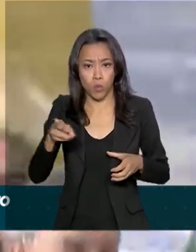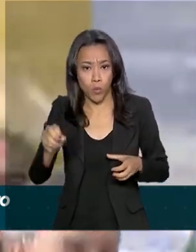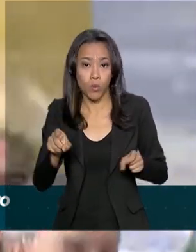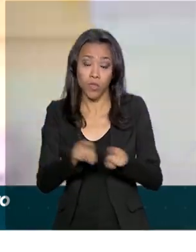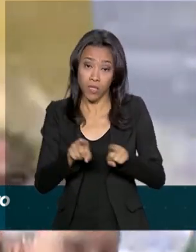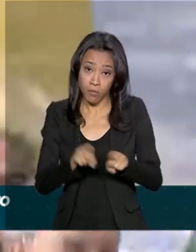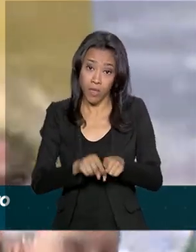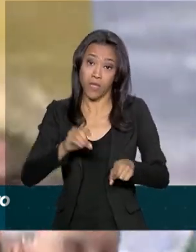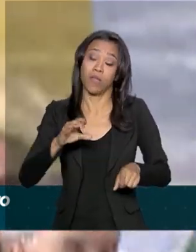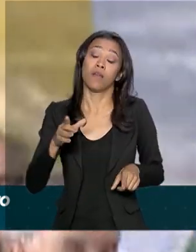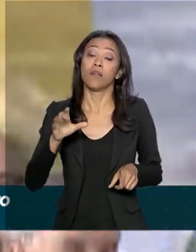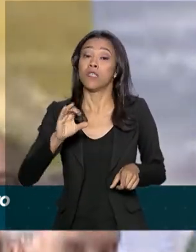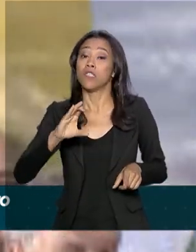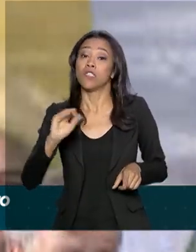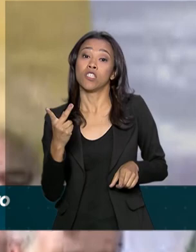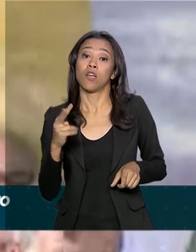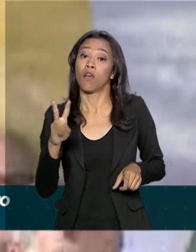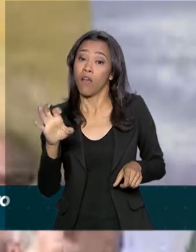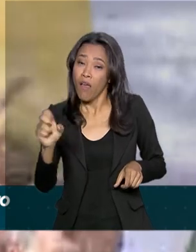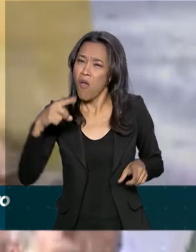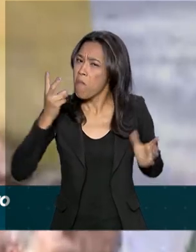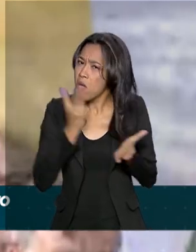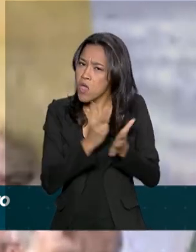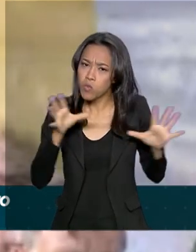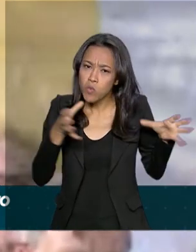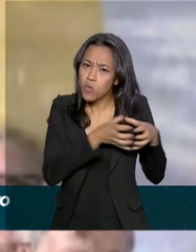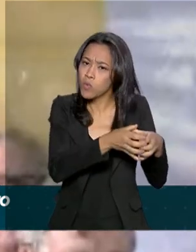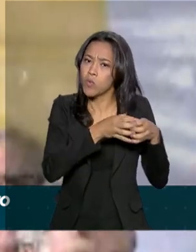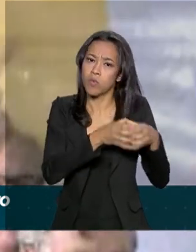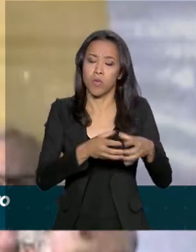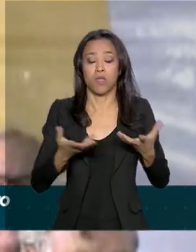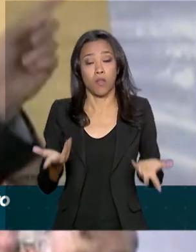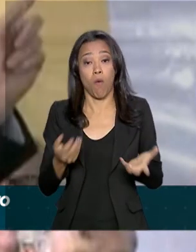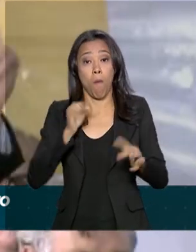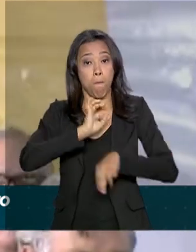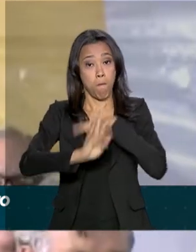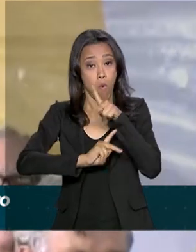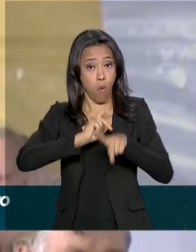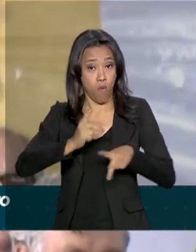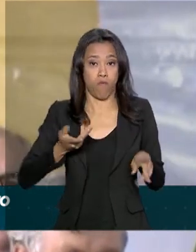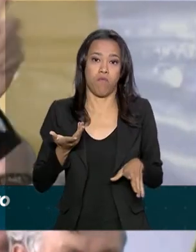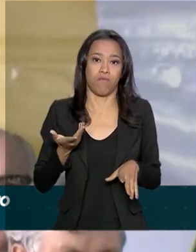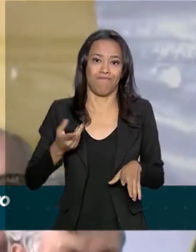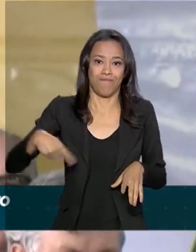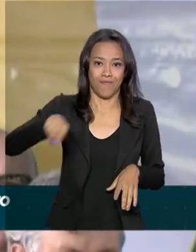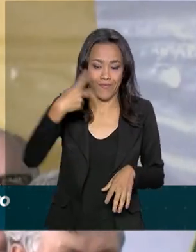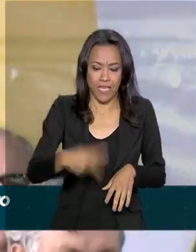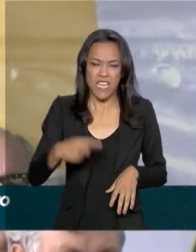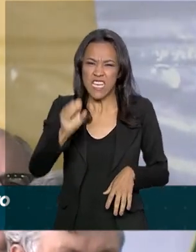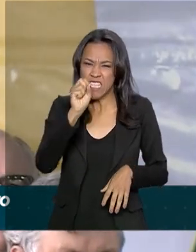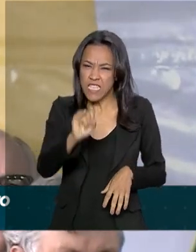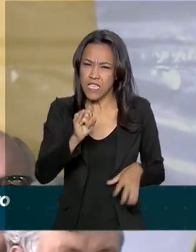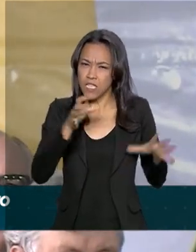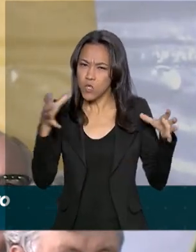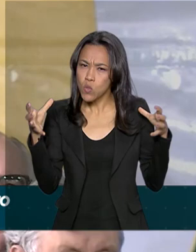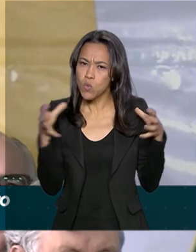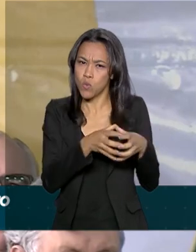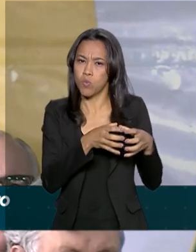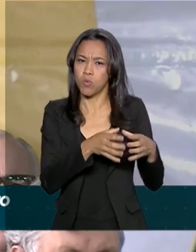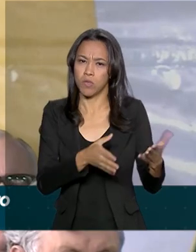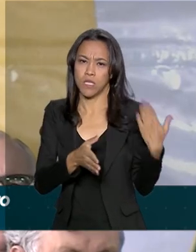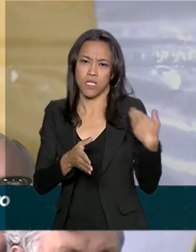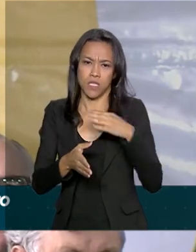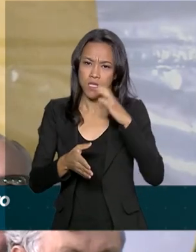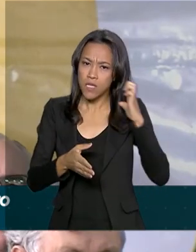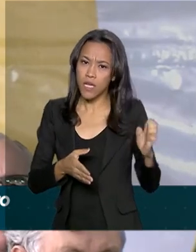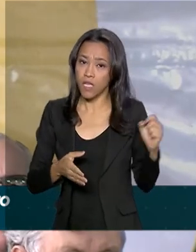aqui. Povo gaúcho, se essa esquerdalha voltar aqui na Argentina,